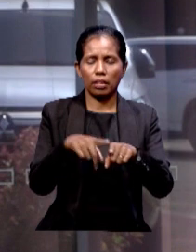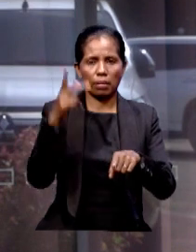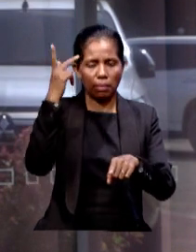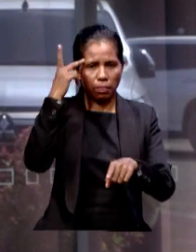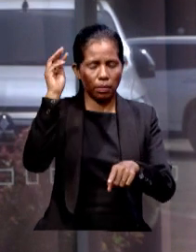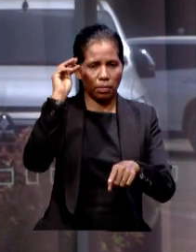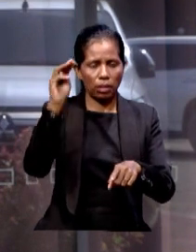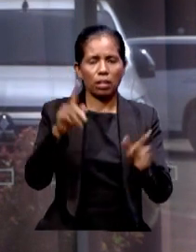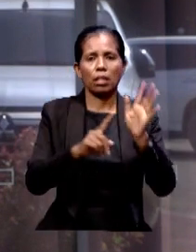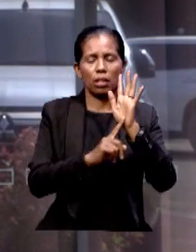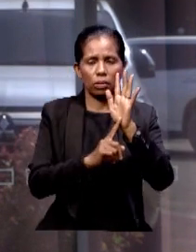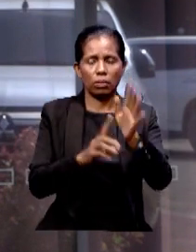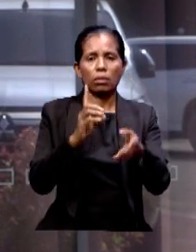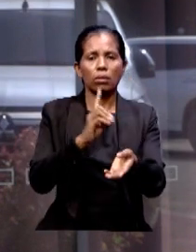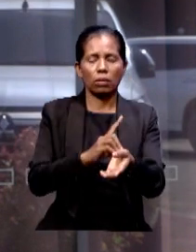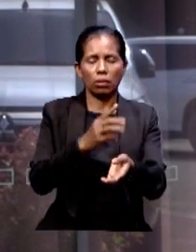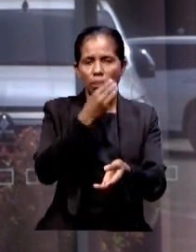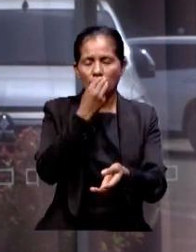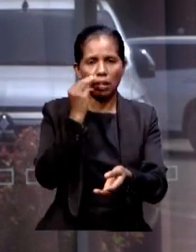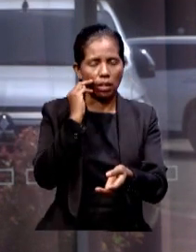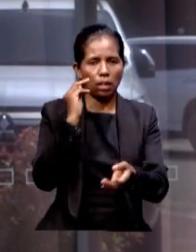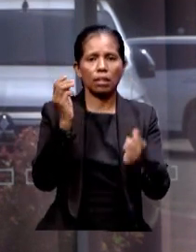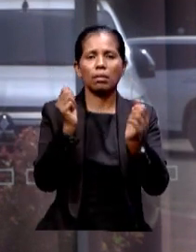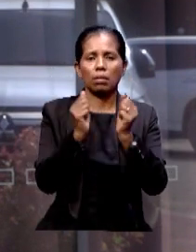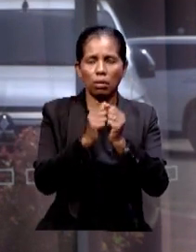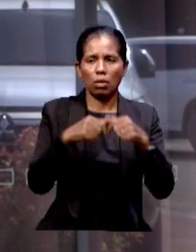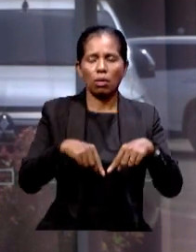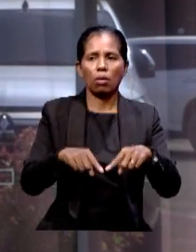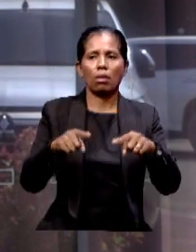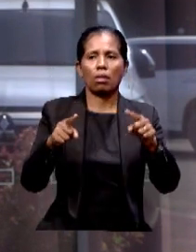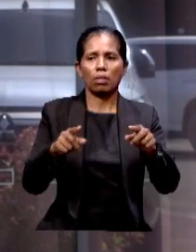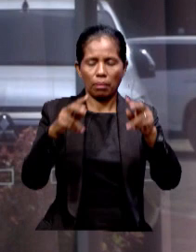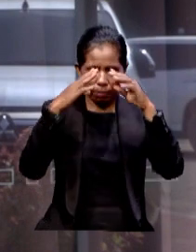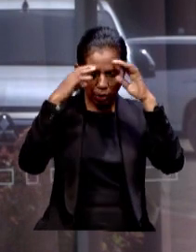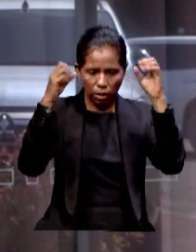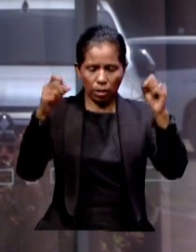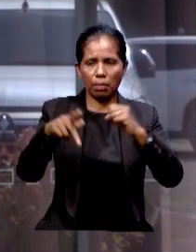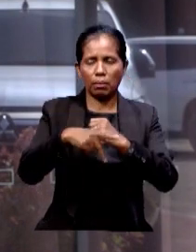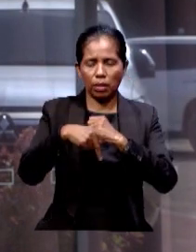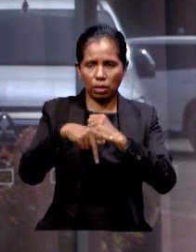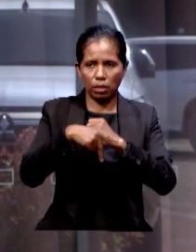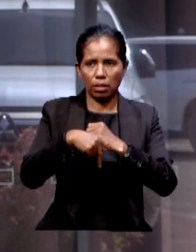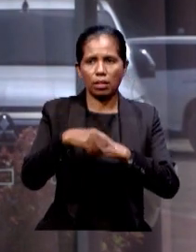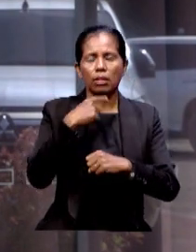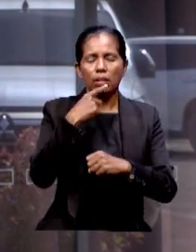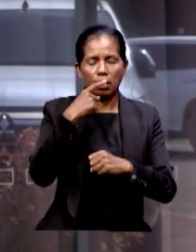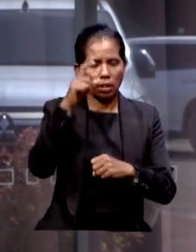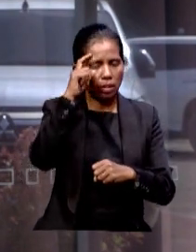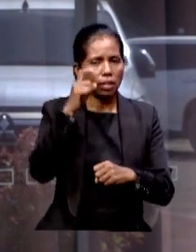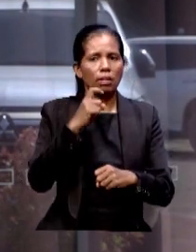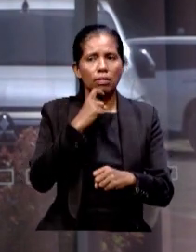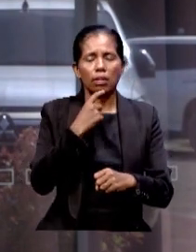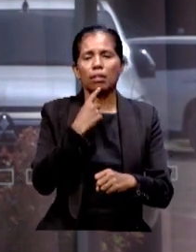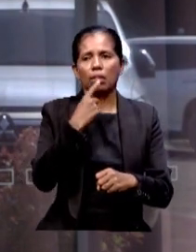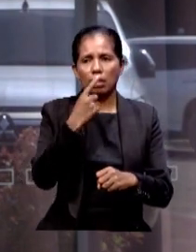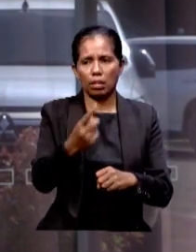hatudu Dr. Maria Alcatiri pahana ba ho razão ser nebe mak presidente do partido CNRT rasik mau bot kai dala sanana rasik